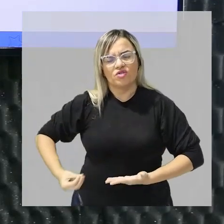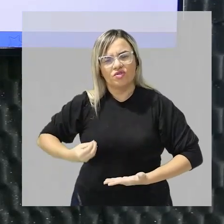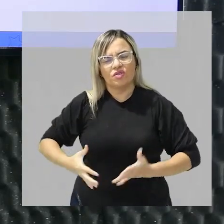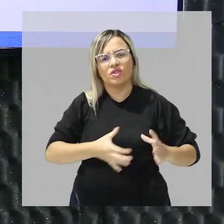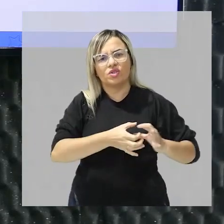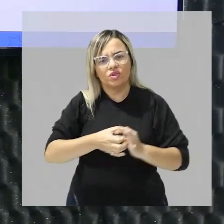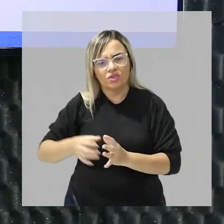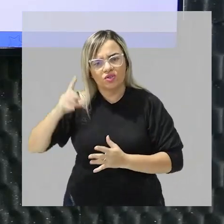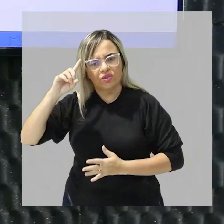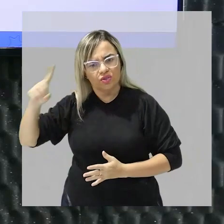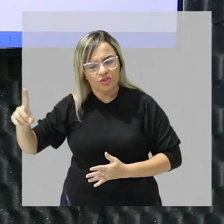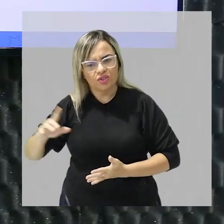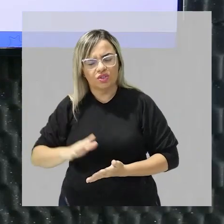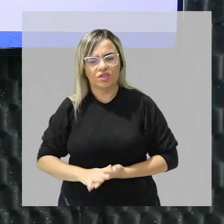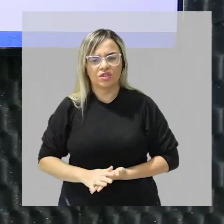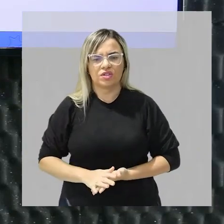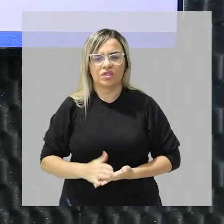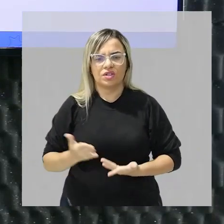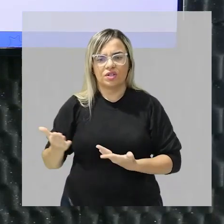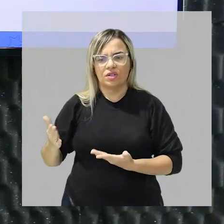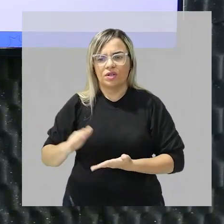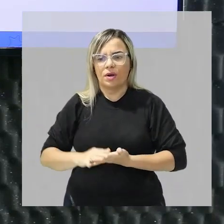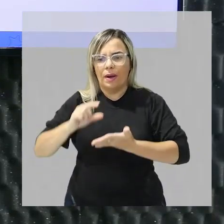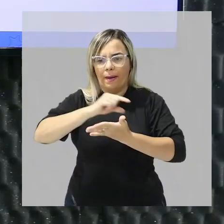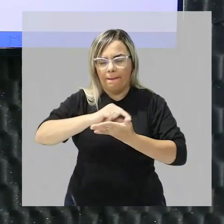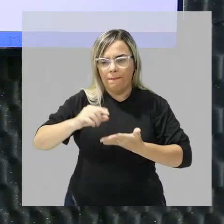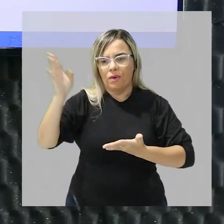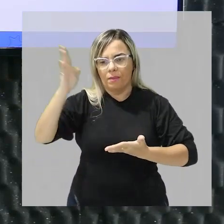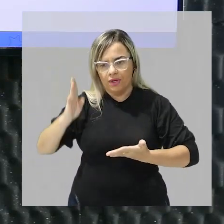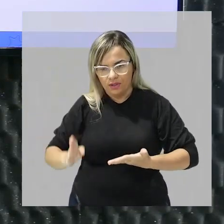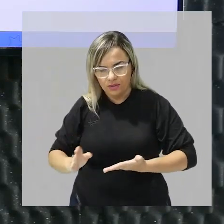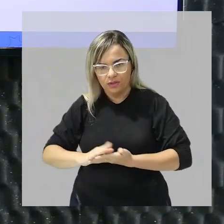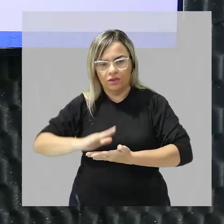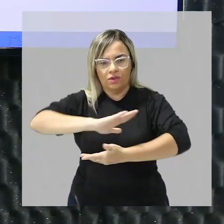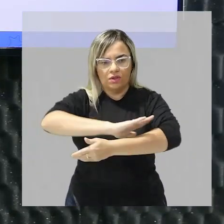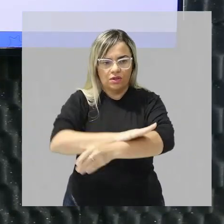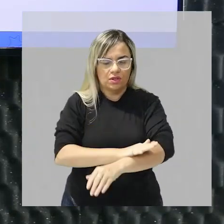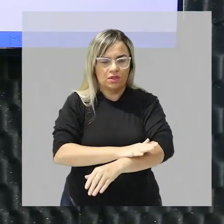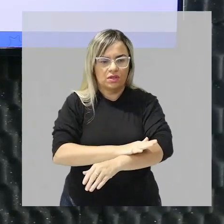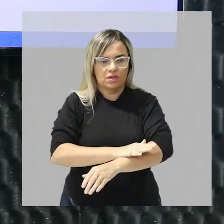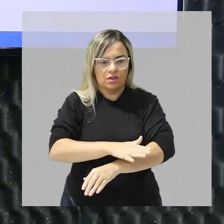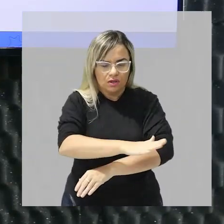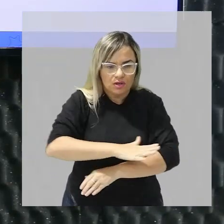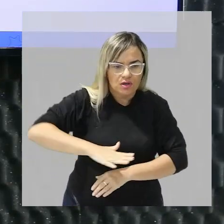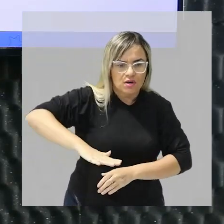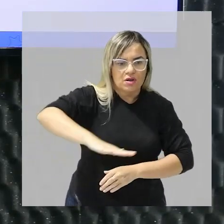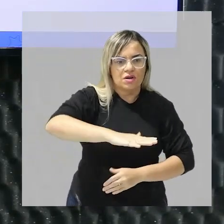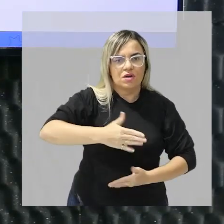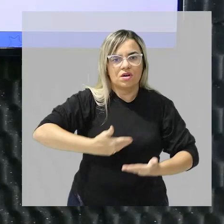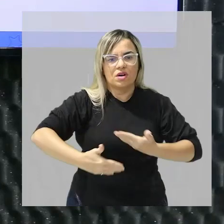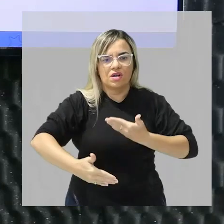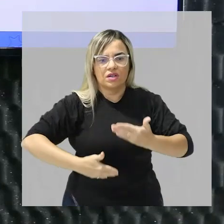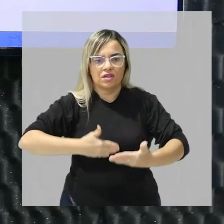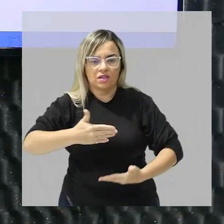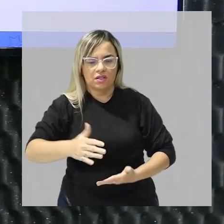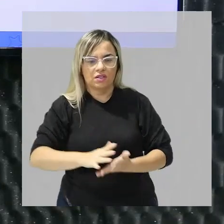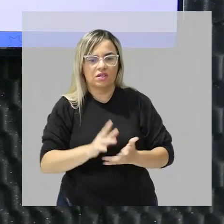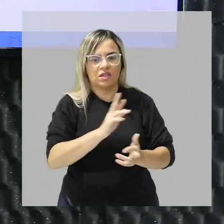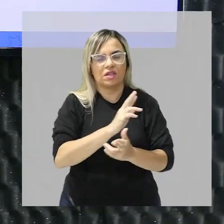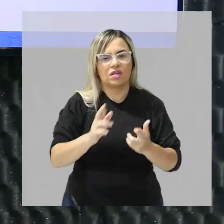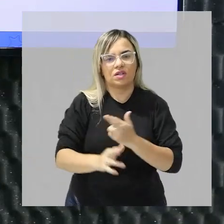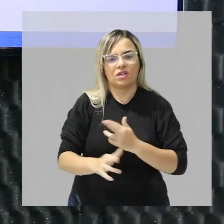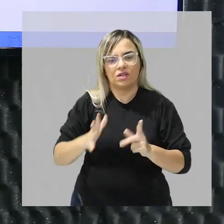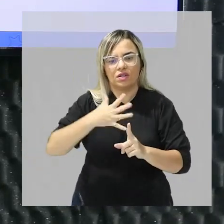sociais. Grifa, no Brasil o racismo está entranhado nas relações sociais. O